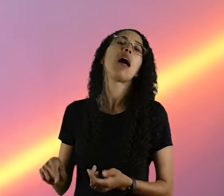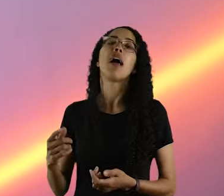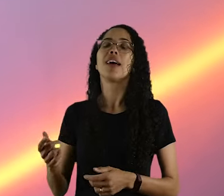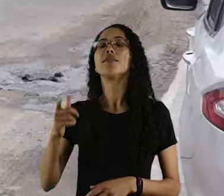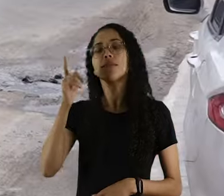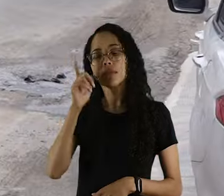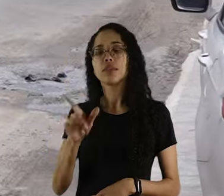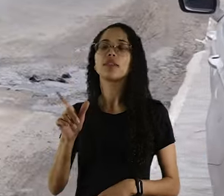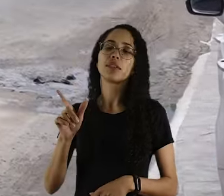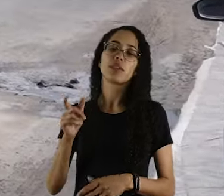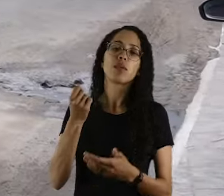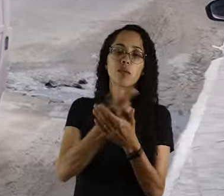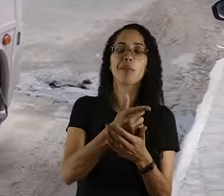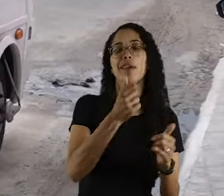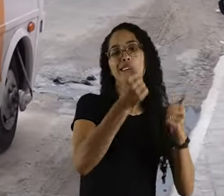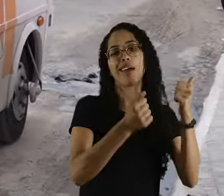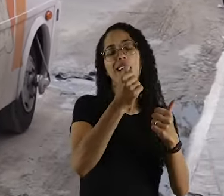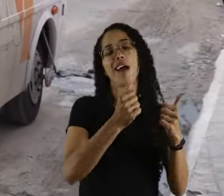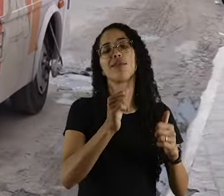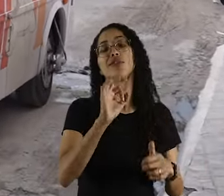motorista.